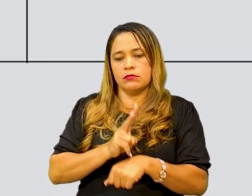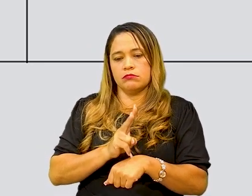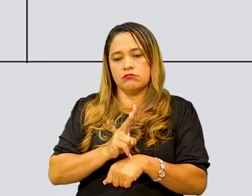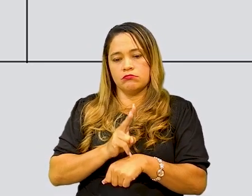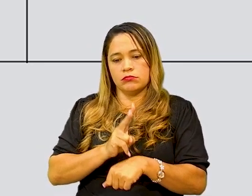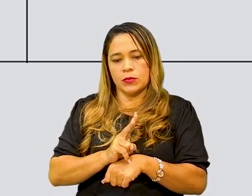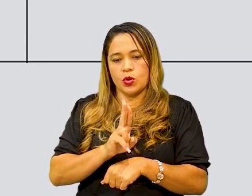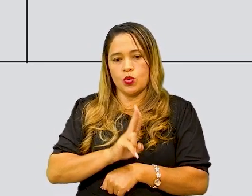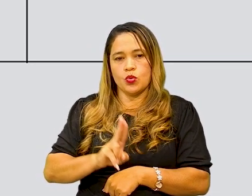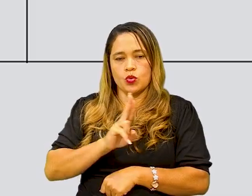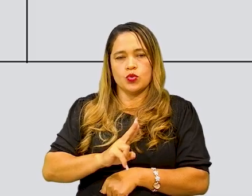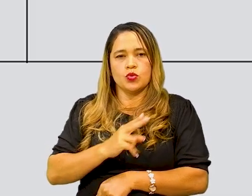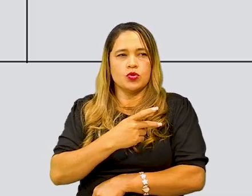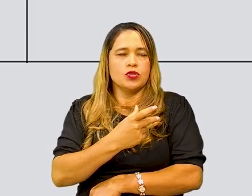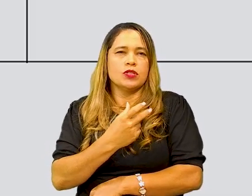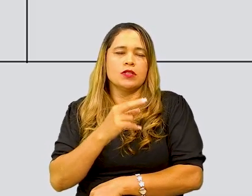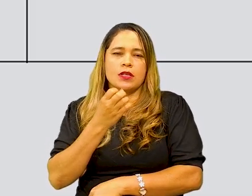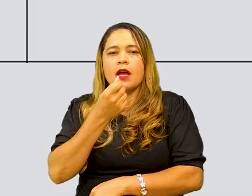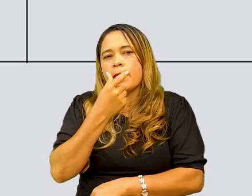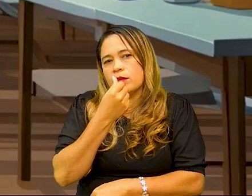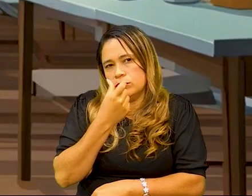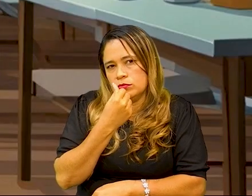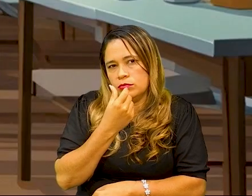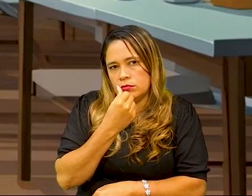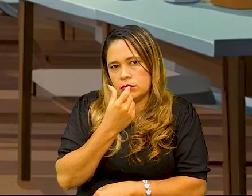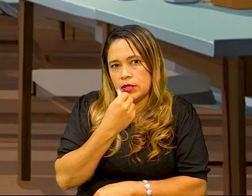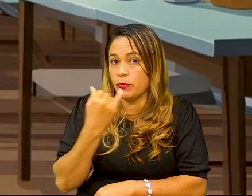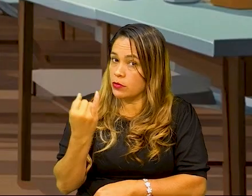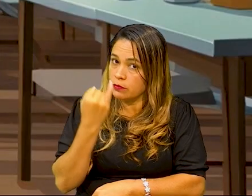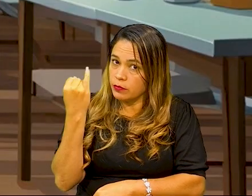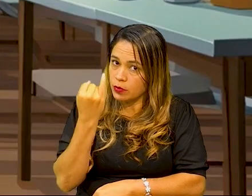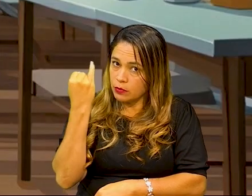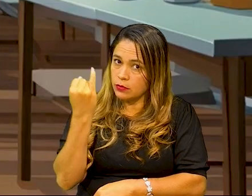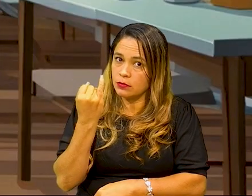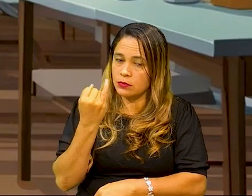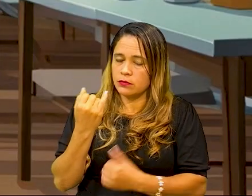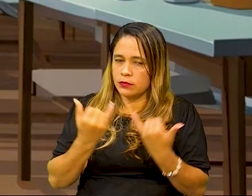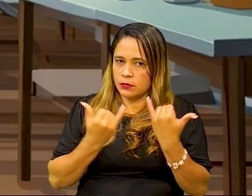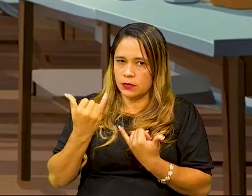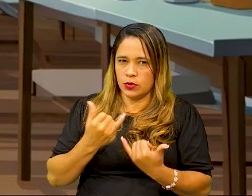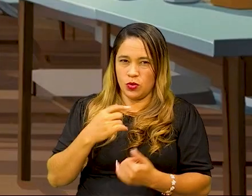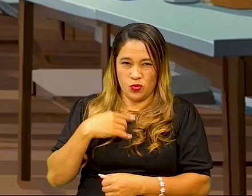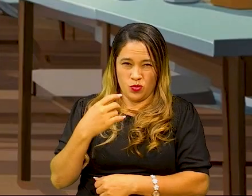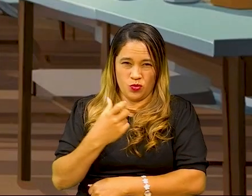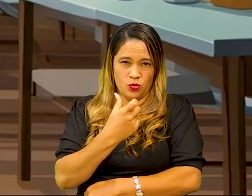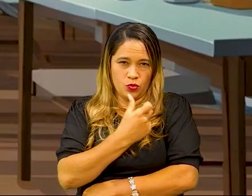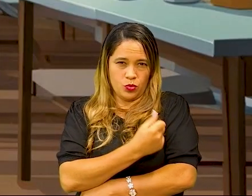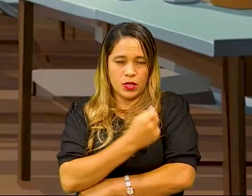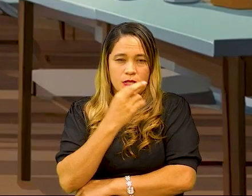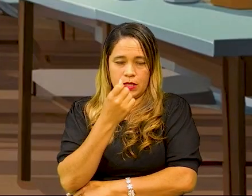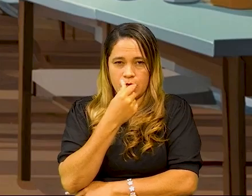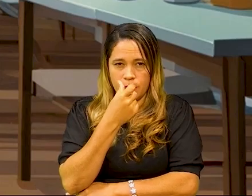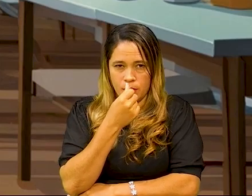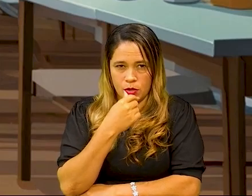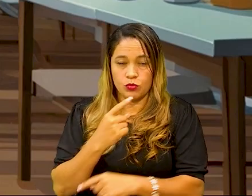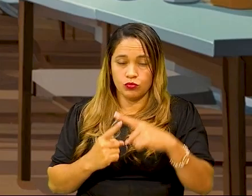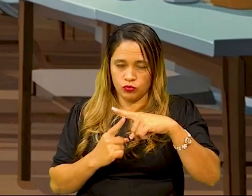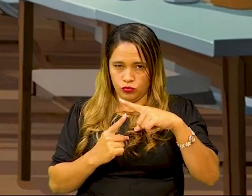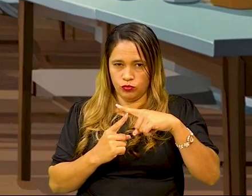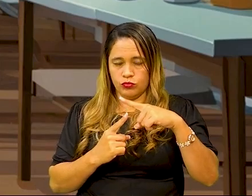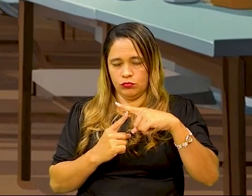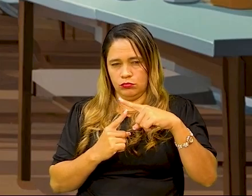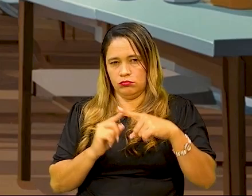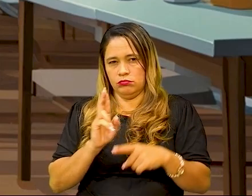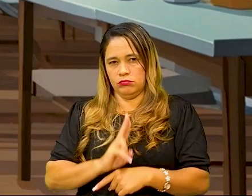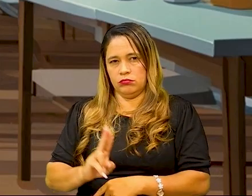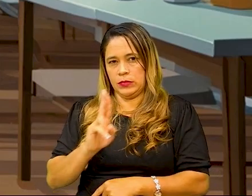uso de antibióticos. Essa informação também é bem importante. Olha aqui para mim. O antibiótico é o tipo de medicamento que nós usamos